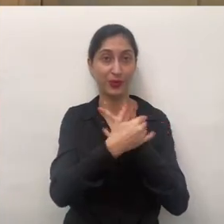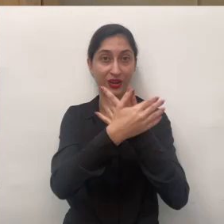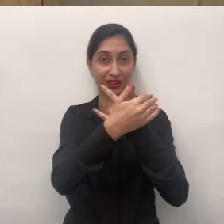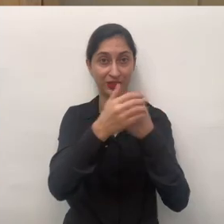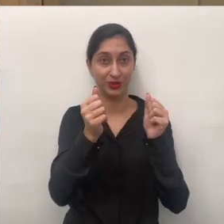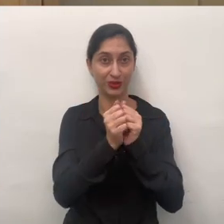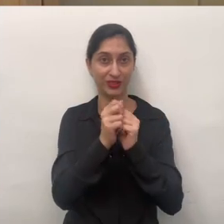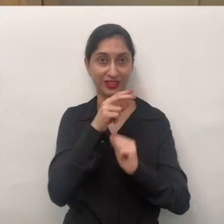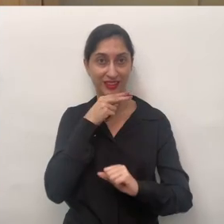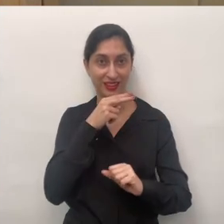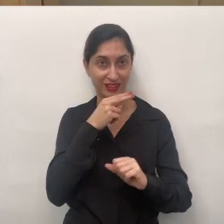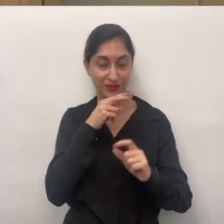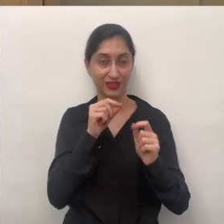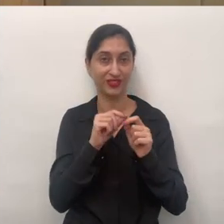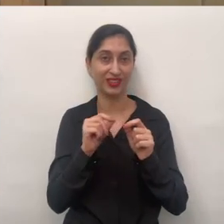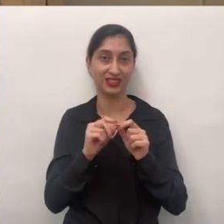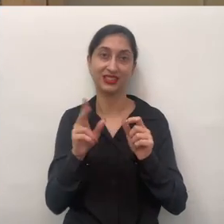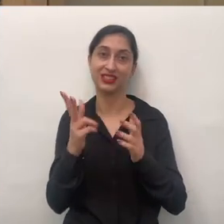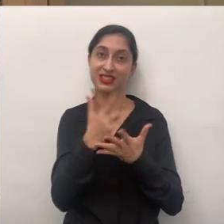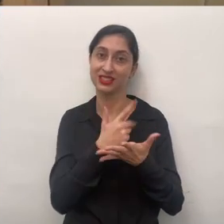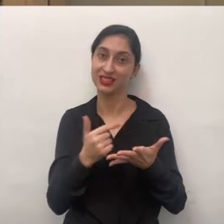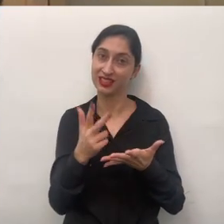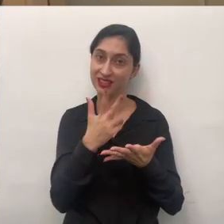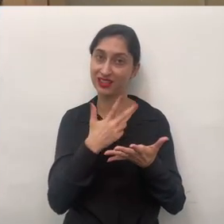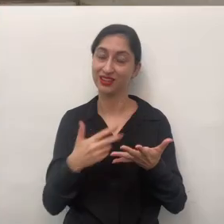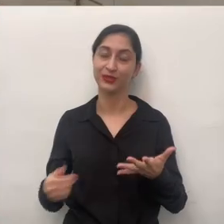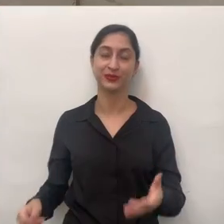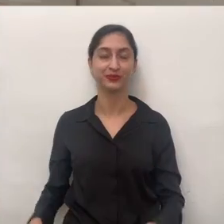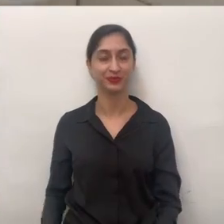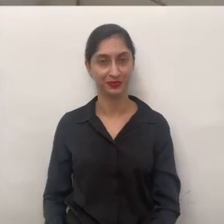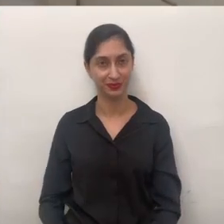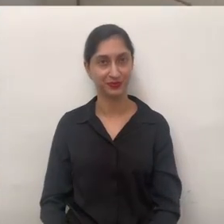netos e fazia desenhos com essas borboletas.